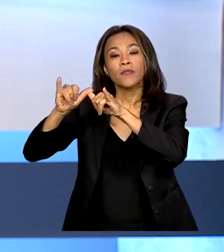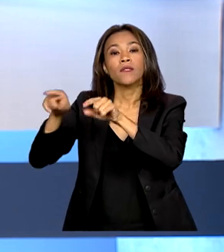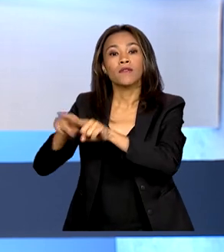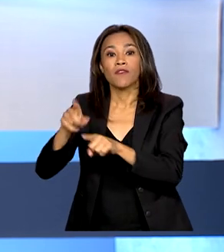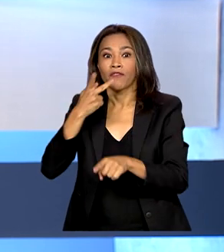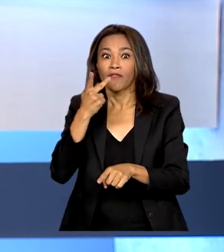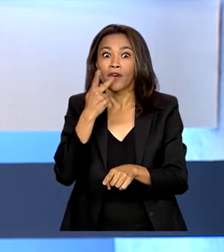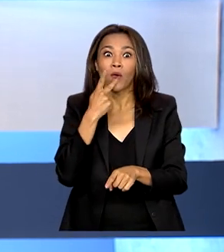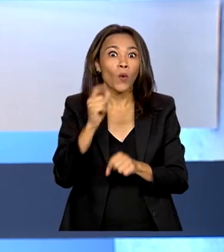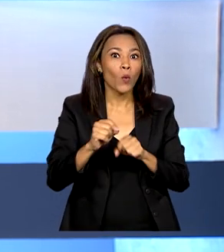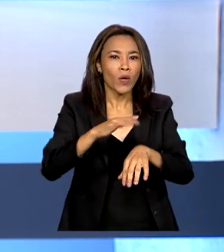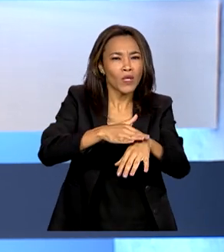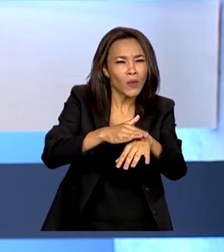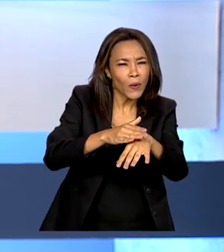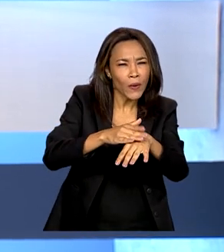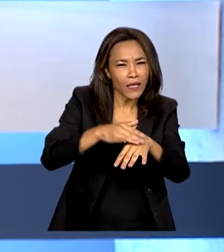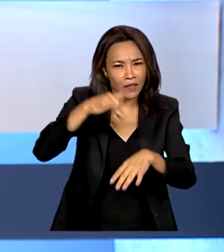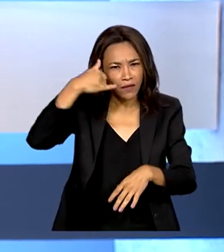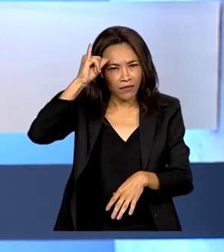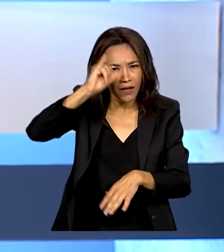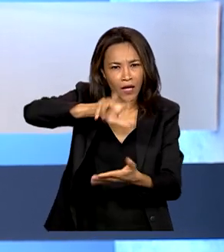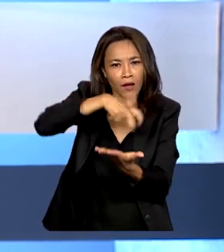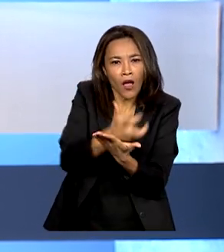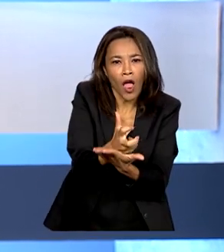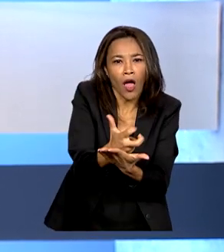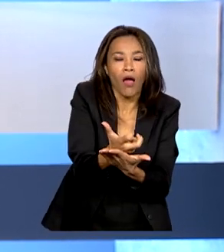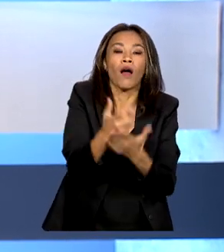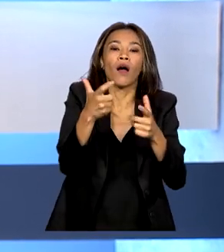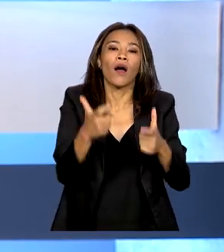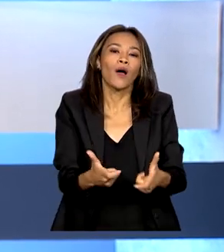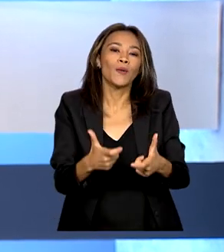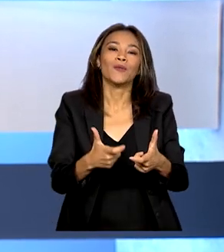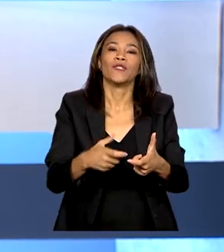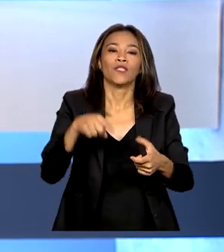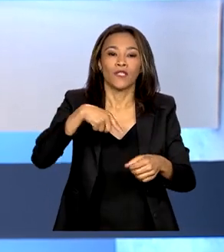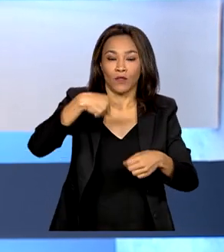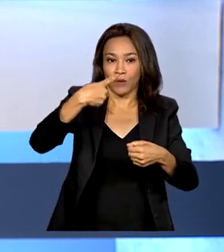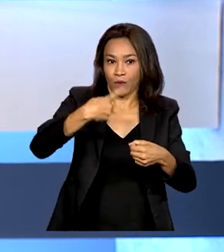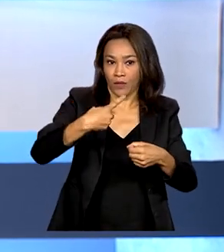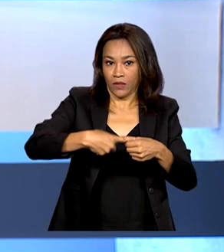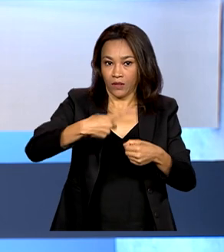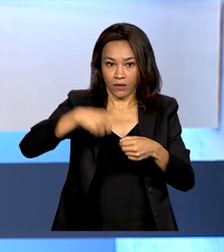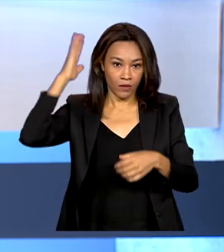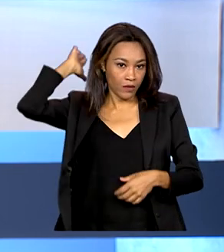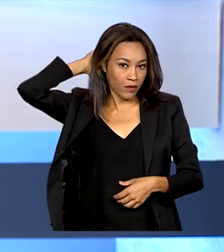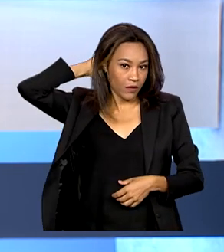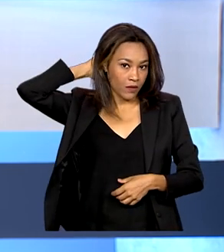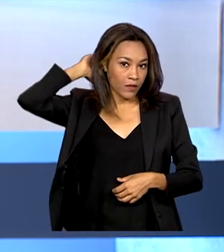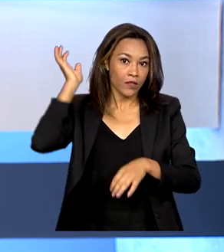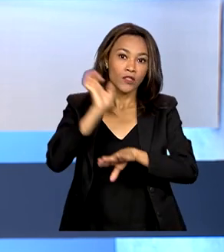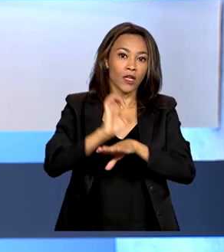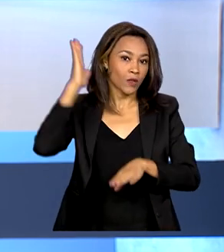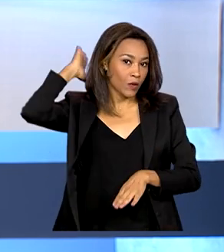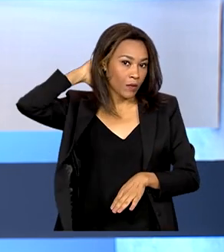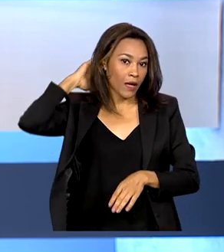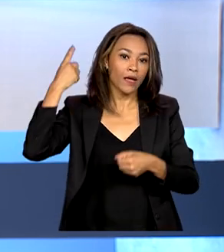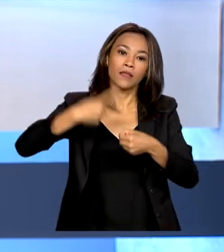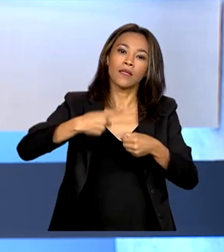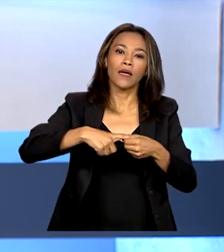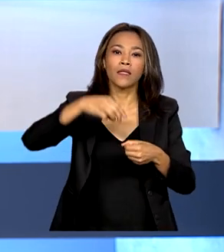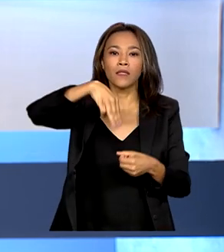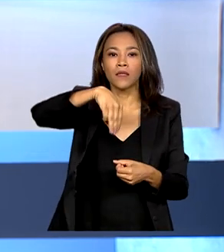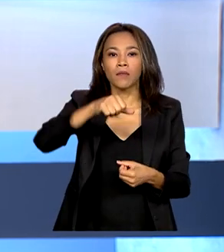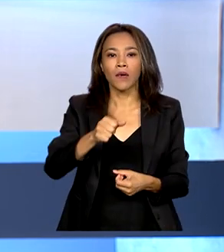do mal da vaca louca no município de Marabá, no Pará. Em nota, o Ministério afirma que providências